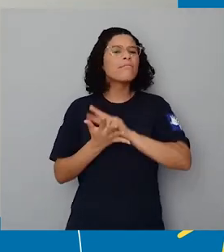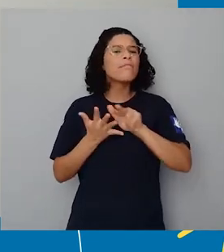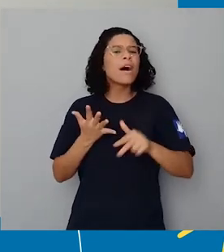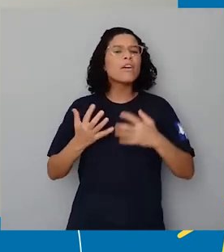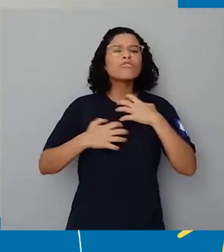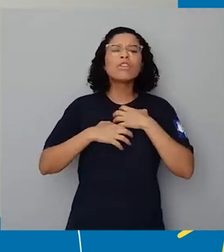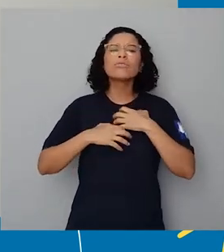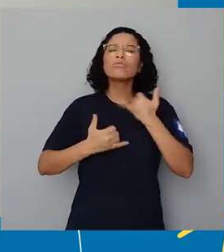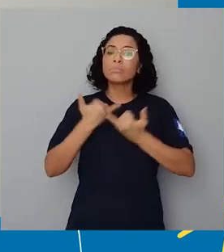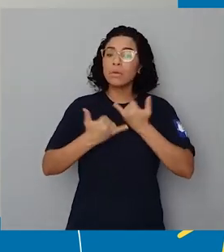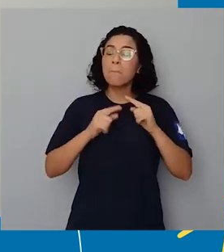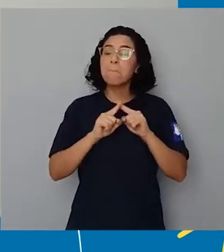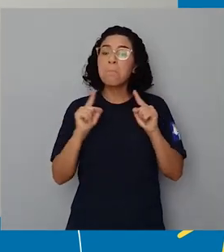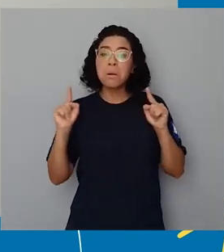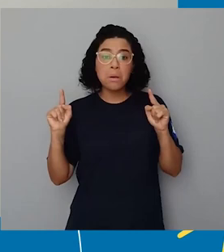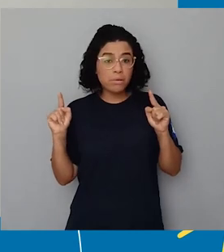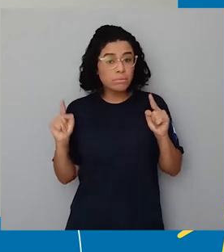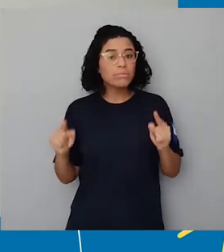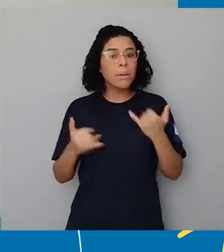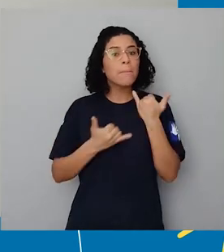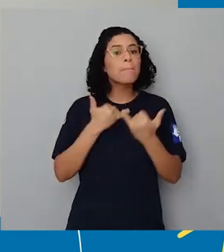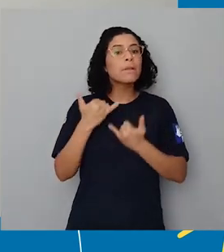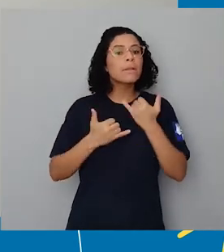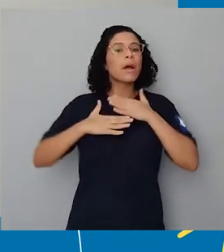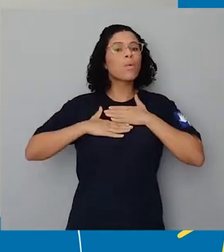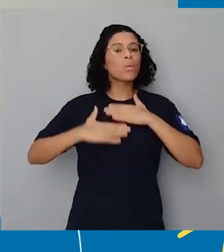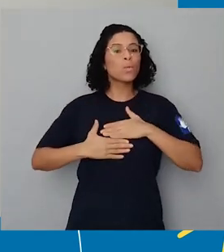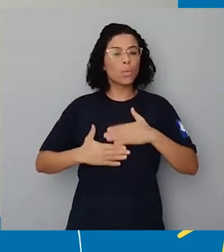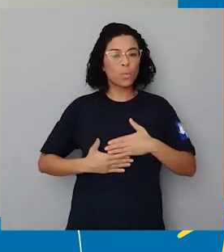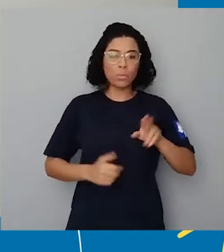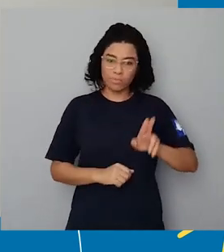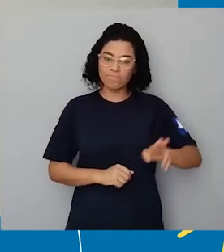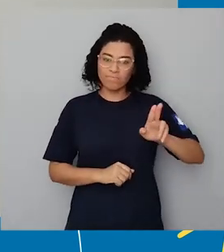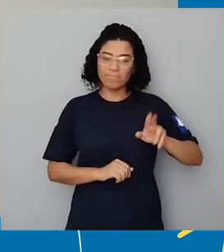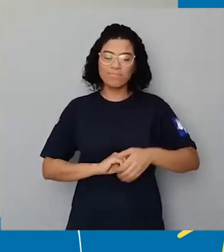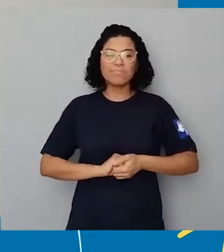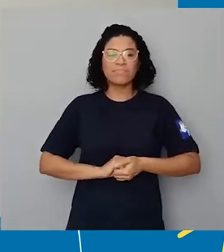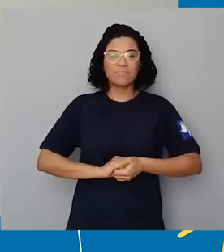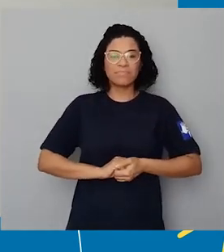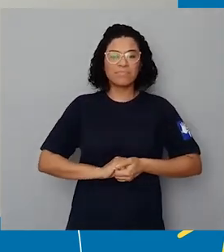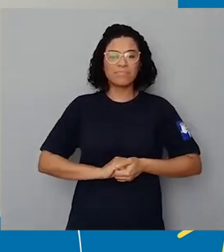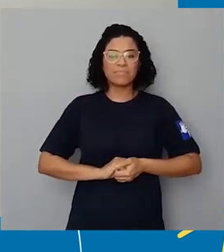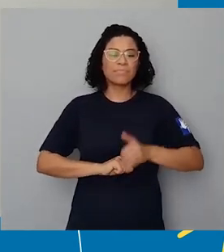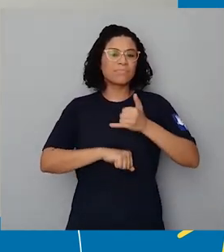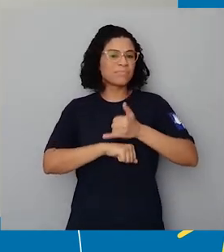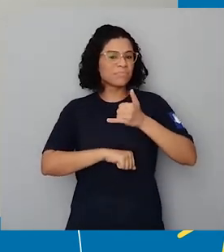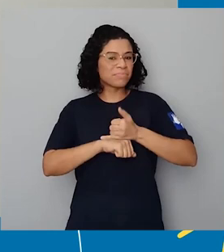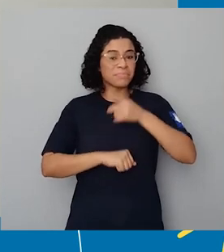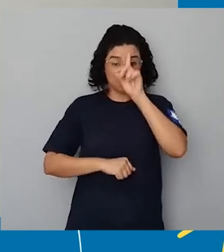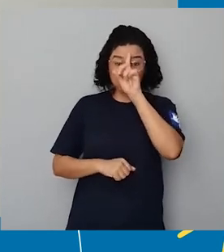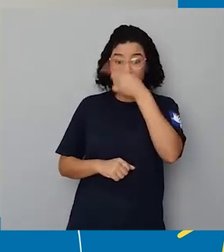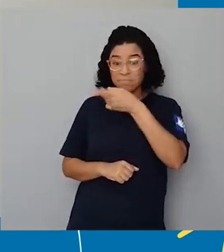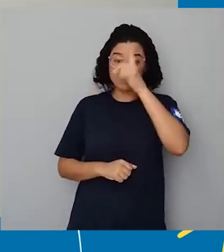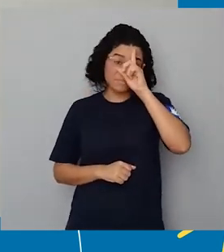de fazê-la, mas vamos brincar com o corpo. Por exemplo, meu mestre